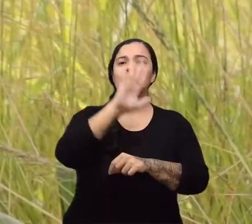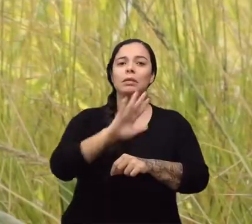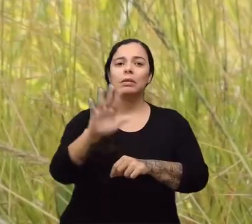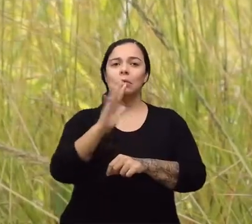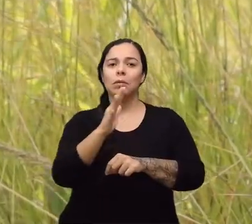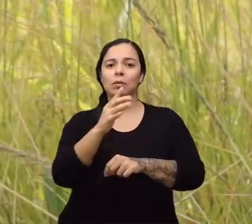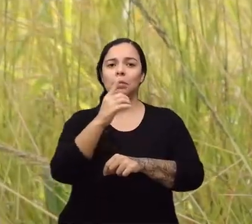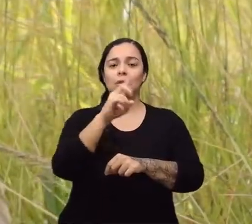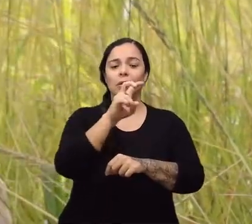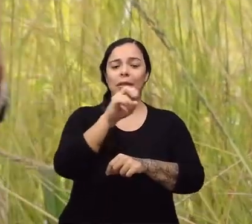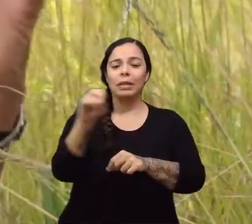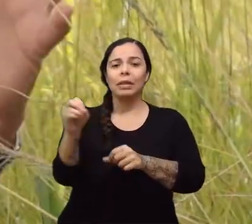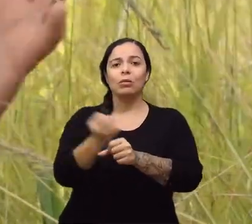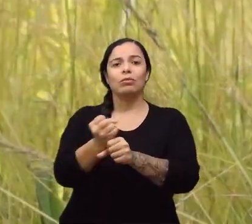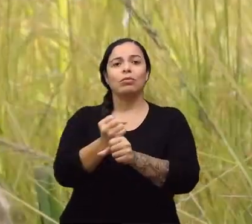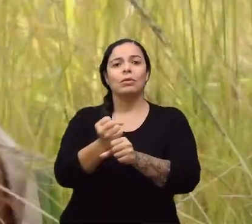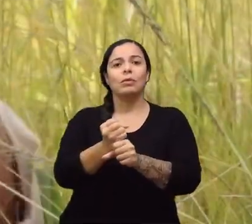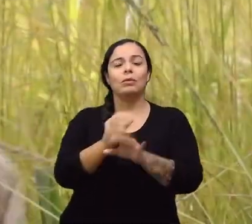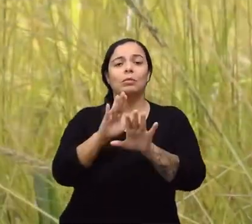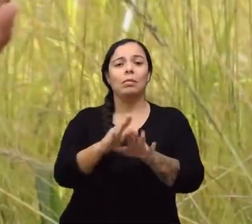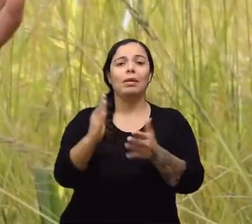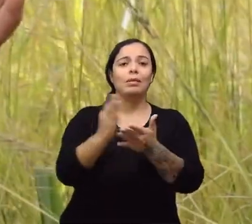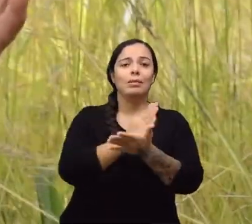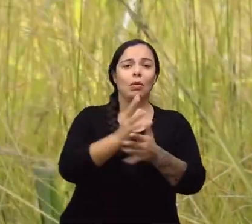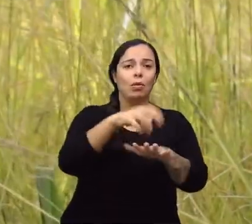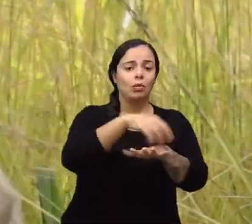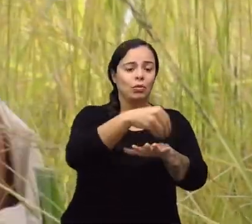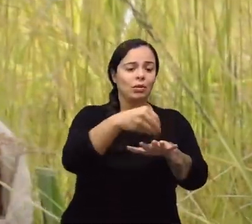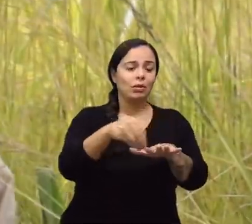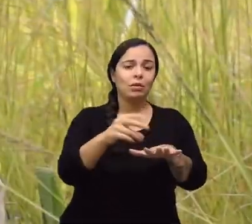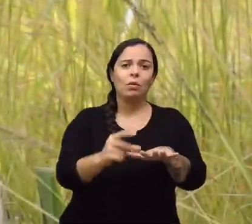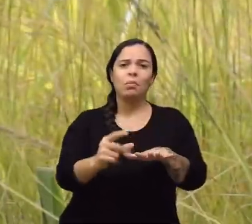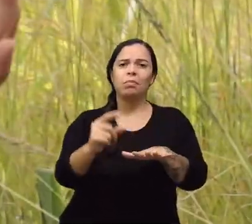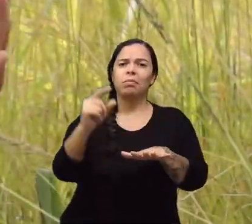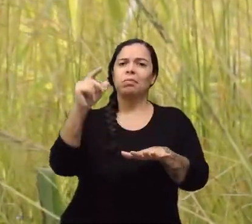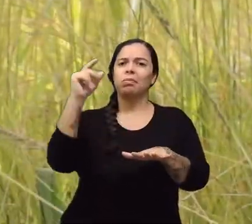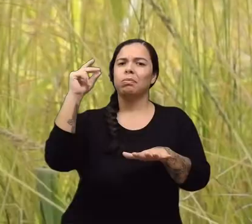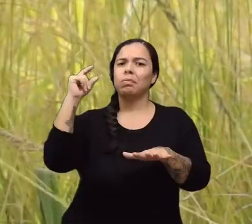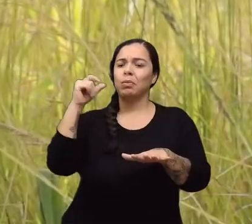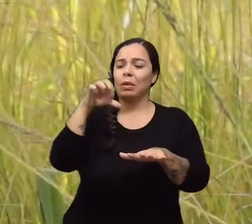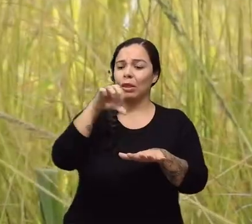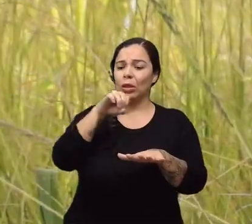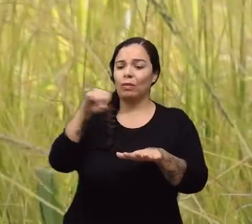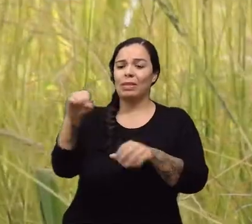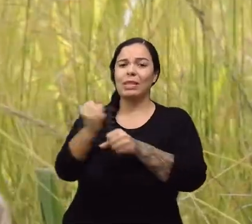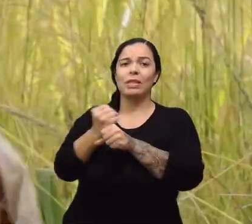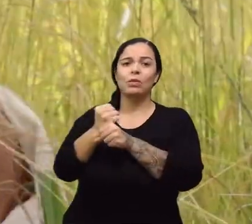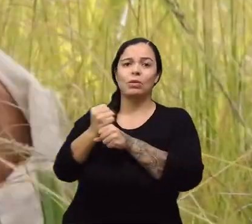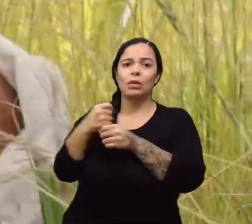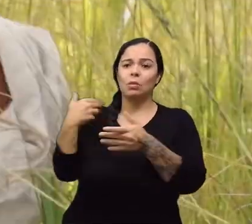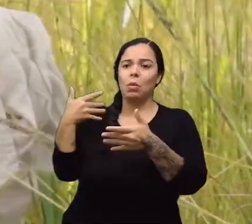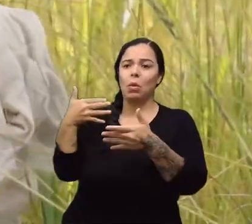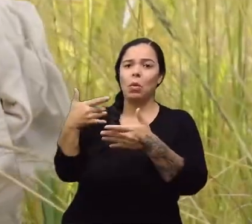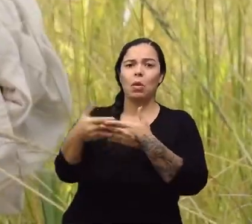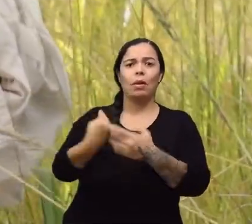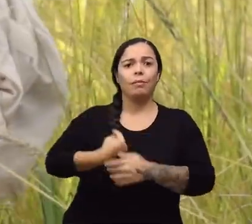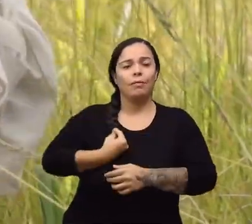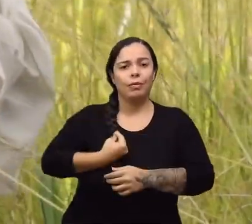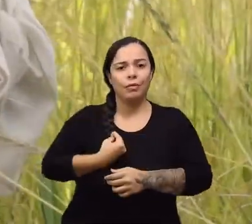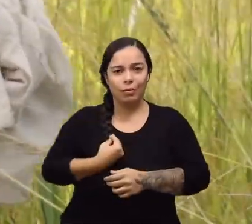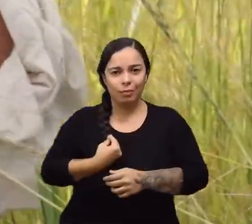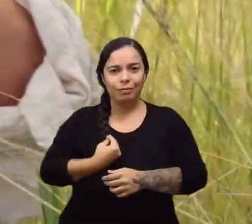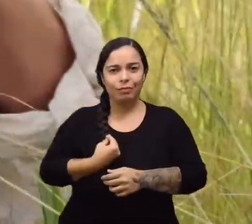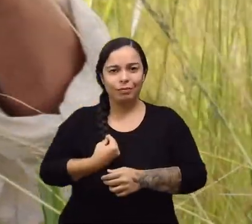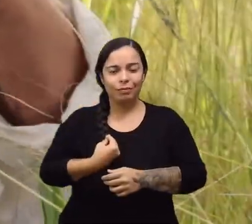anos, né? E alguns desses sítios estiveram ativos durante 900 anos, né? E